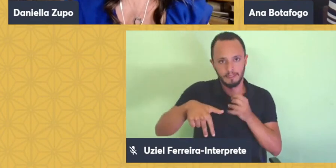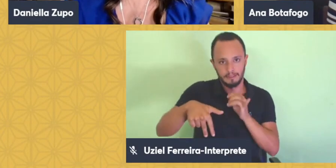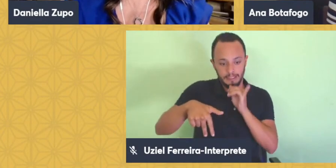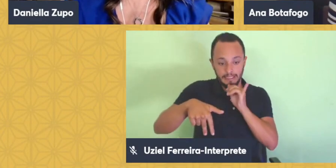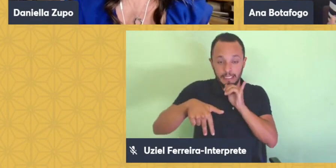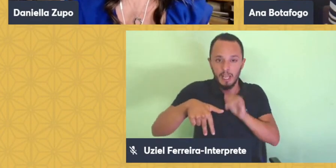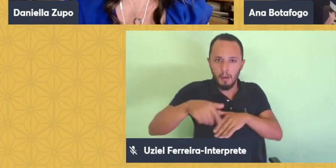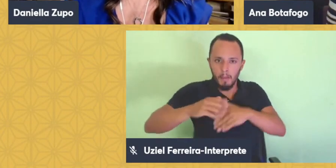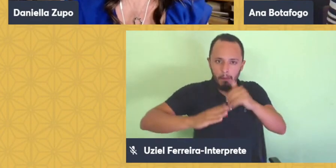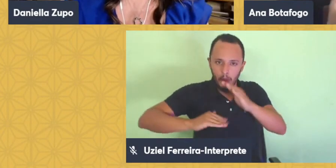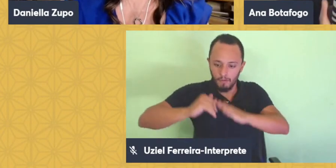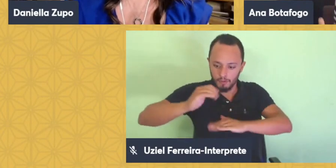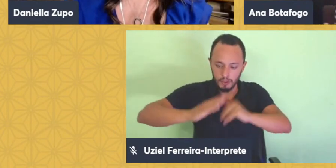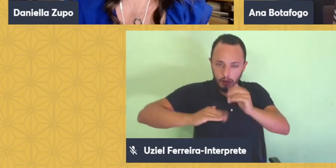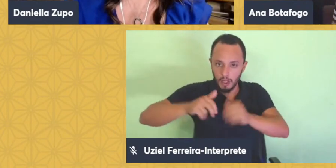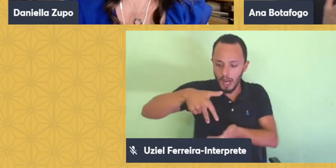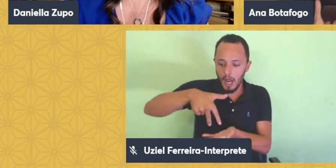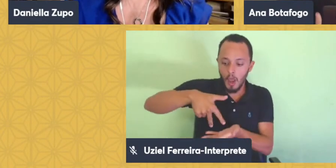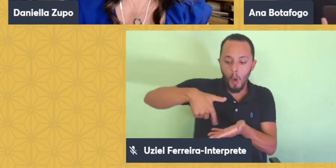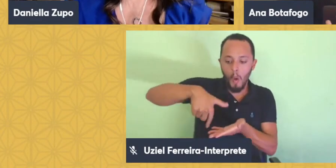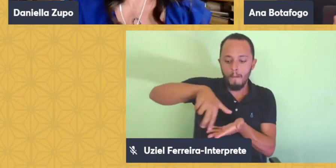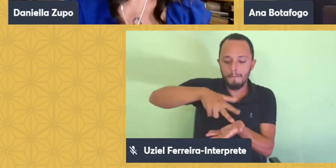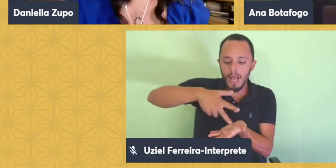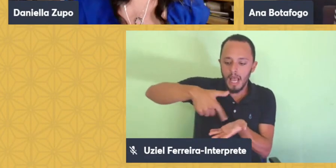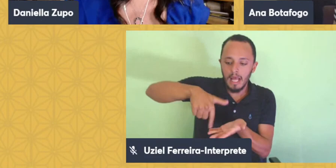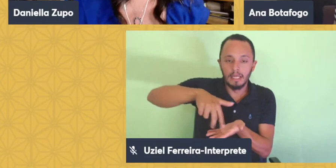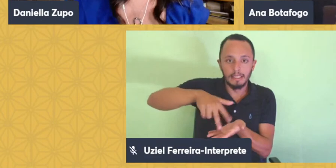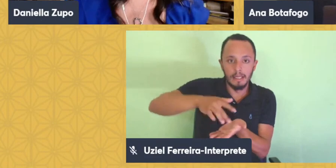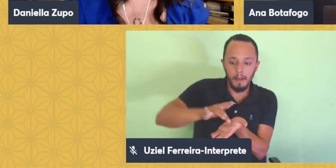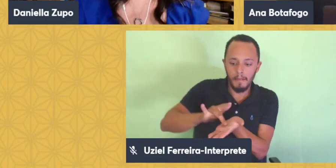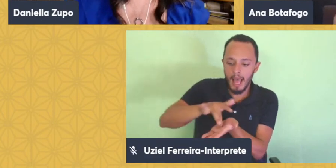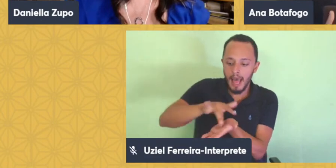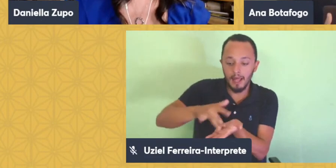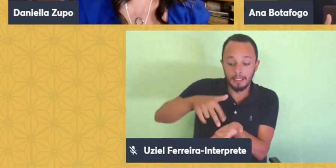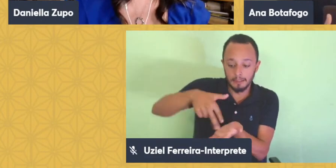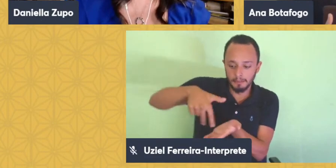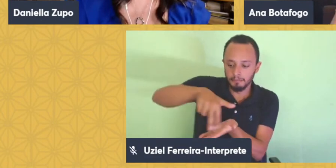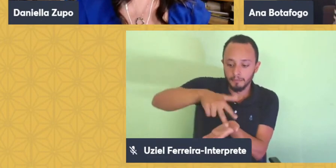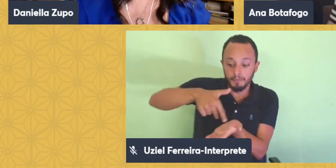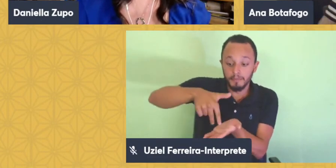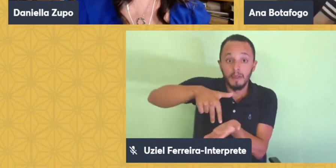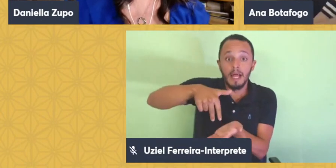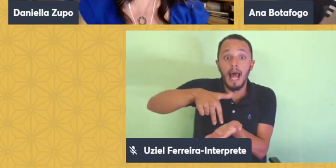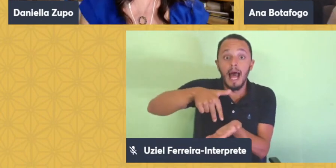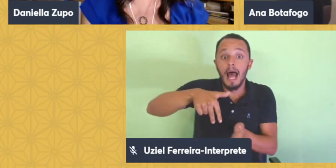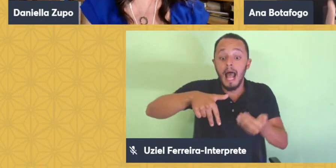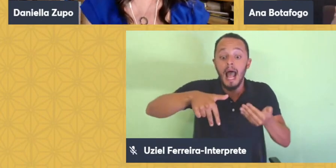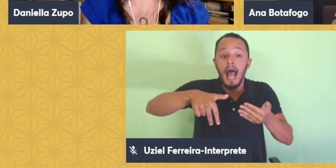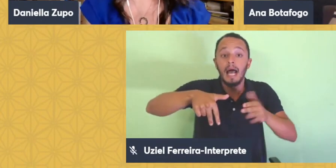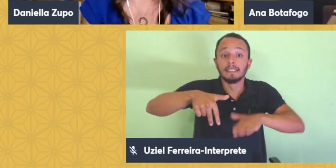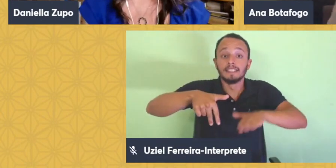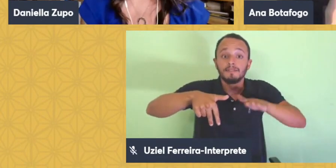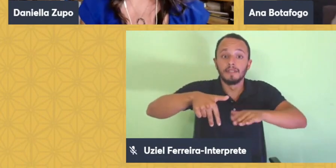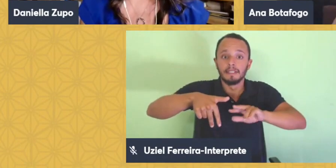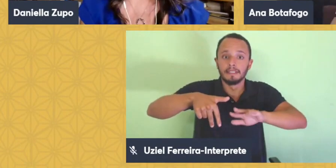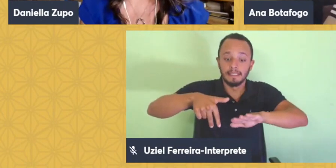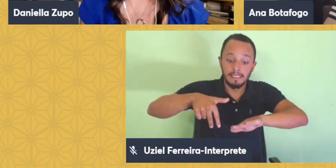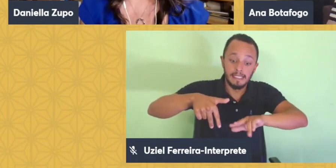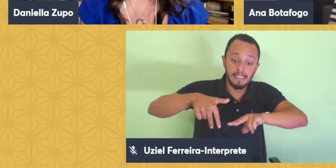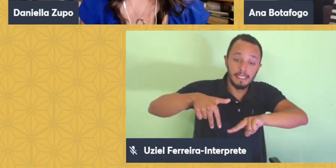corpo profissional como é o corpo do bailarino do Dançarino a gente nem sempre a gente tá interpretando